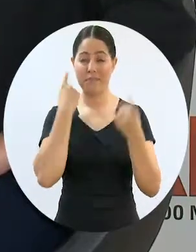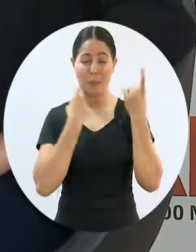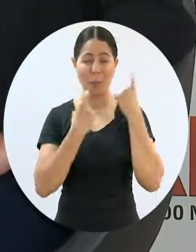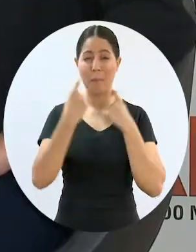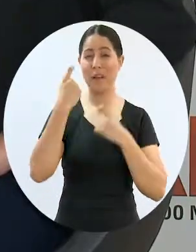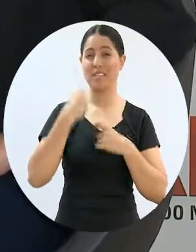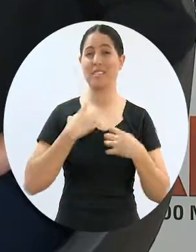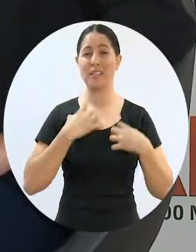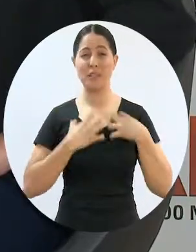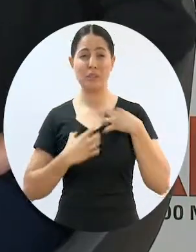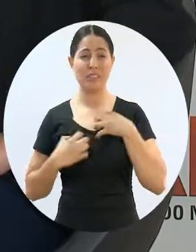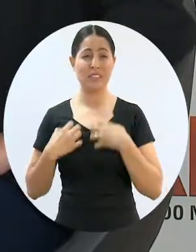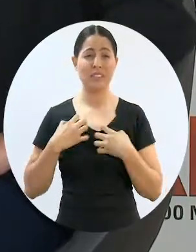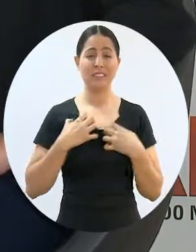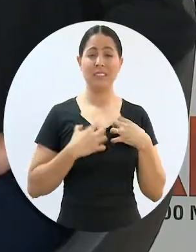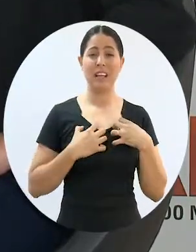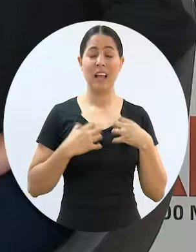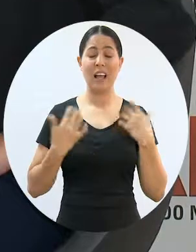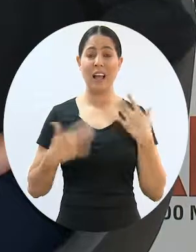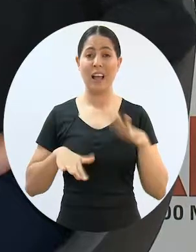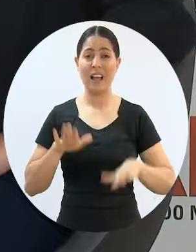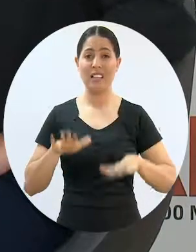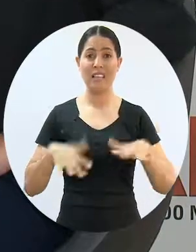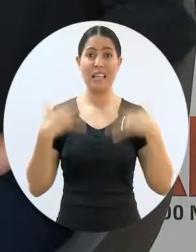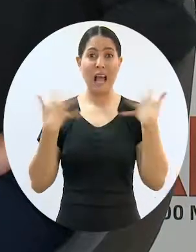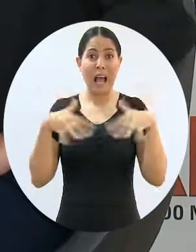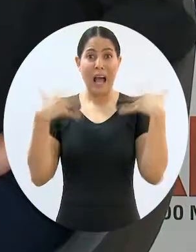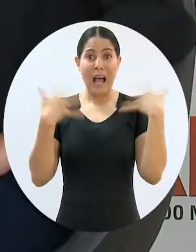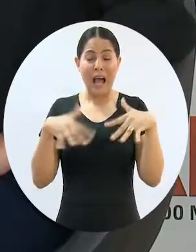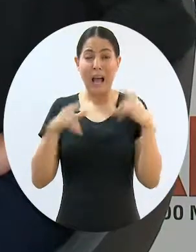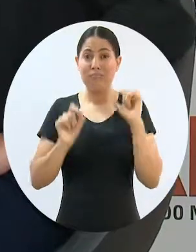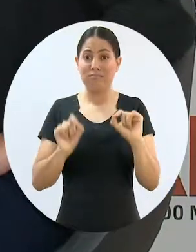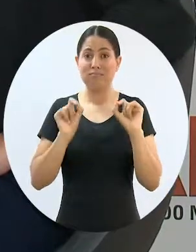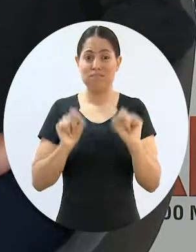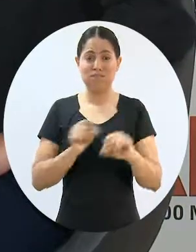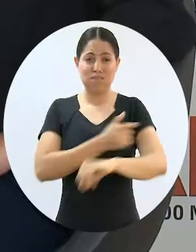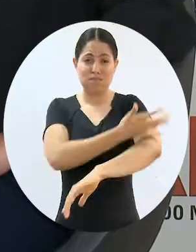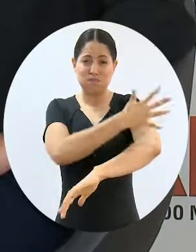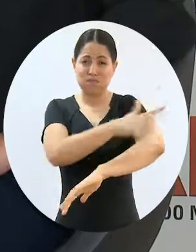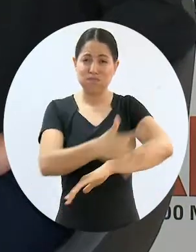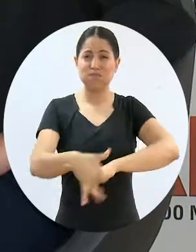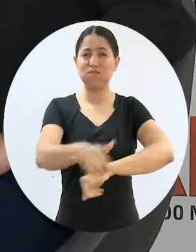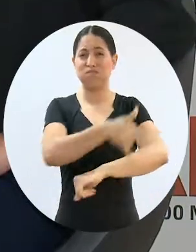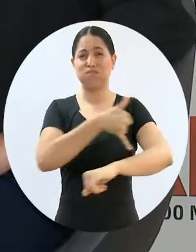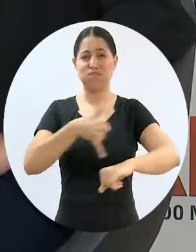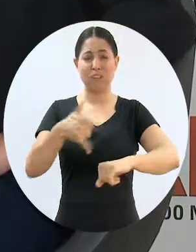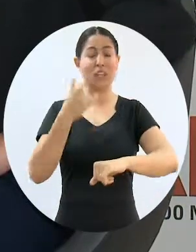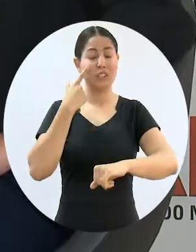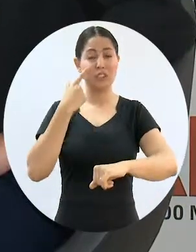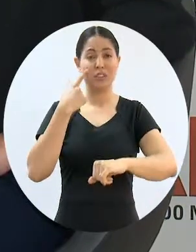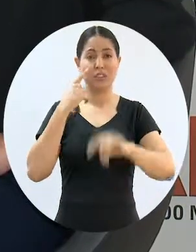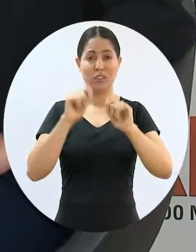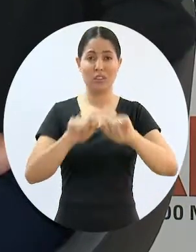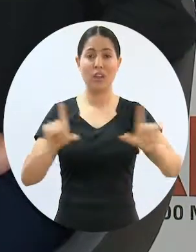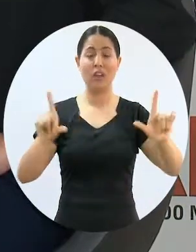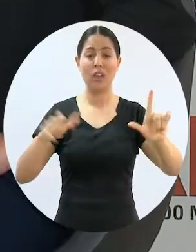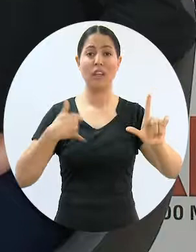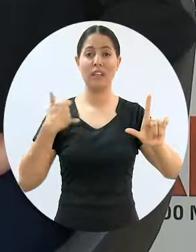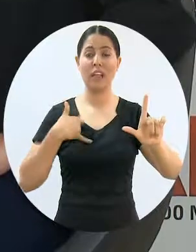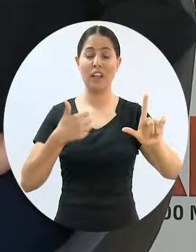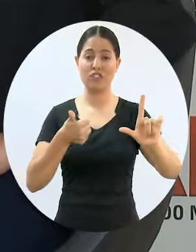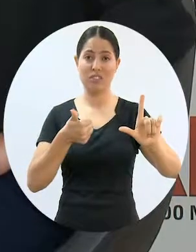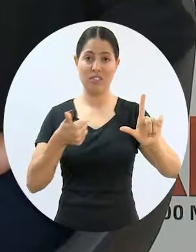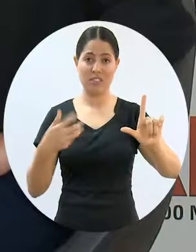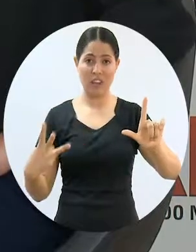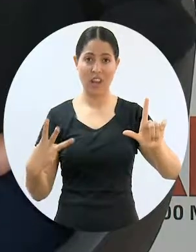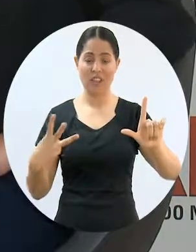aflição, a angústia, às vezes até o desespero. Nós vimos correr o Brasil e o mundo a imagem de um adolescente de